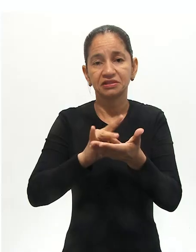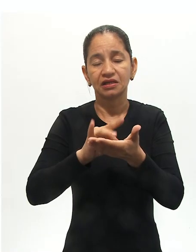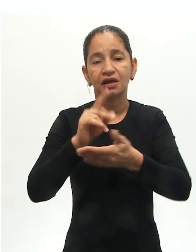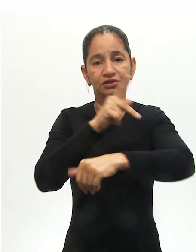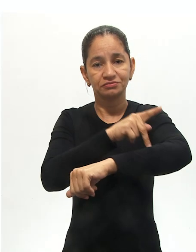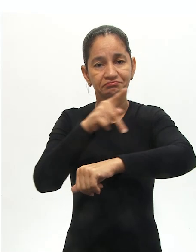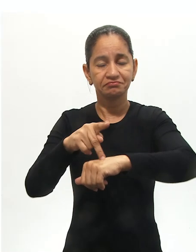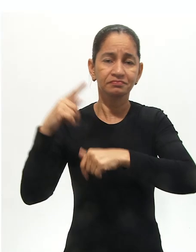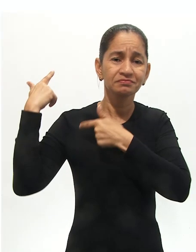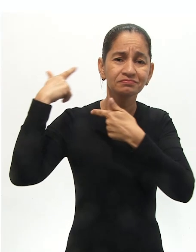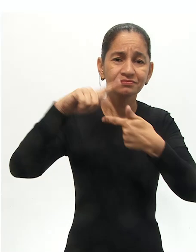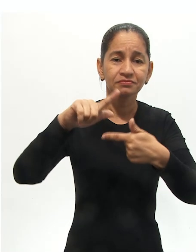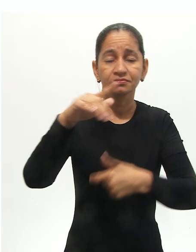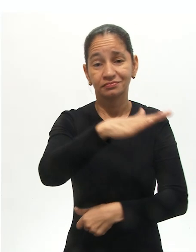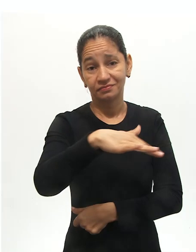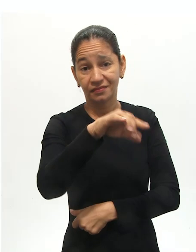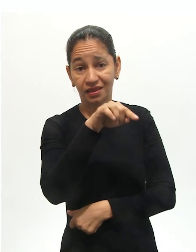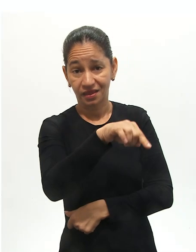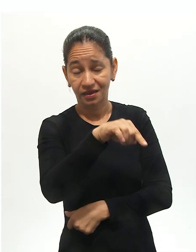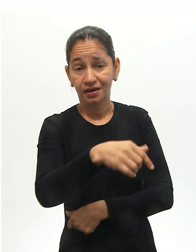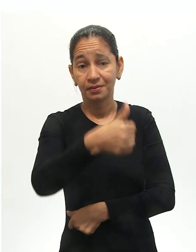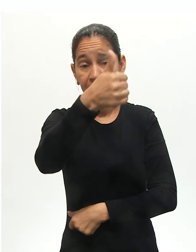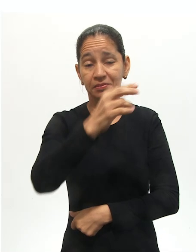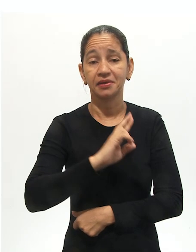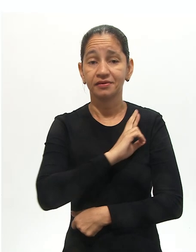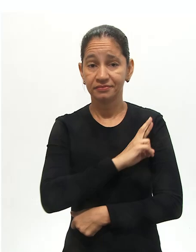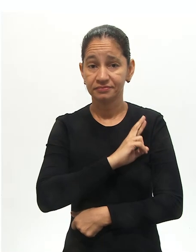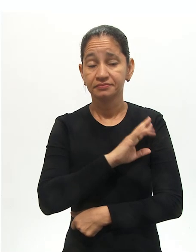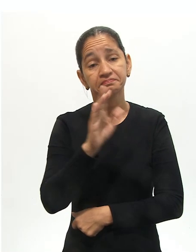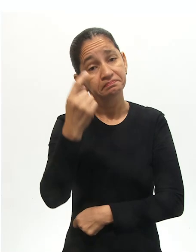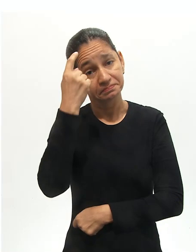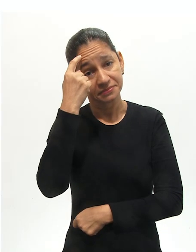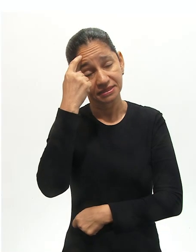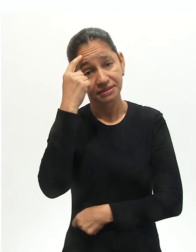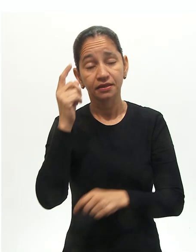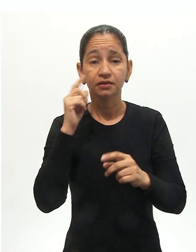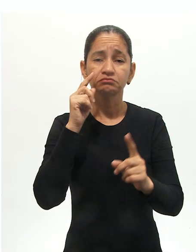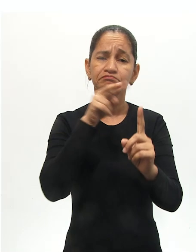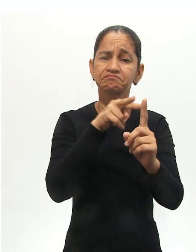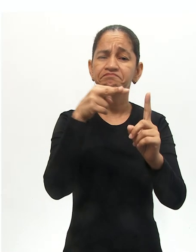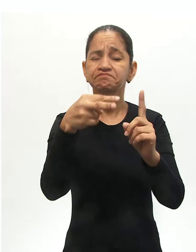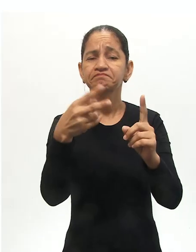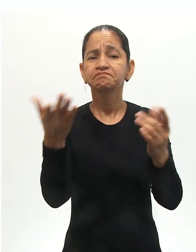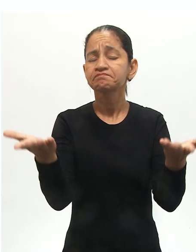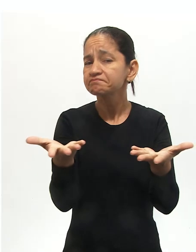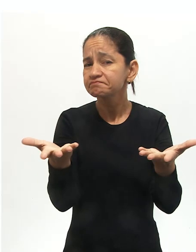pedagogia tradicional, dessa pedagogia religiosa, é uma visão